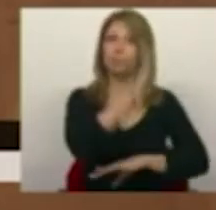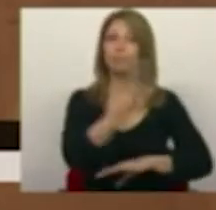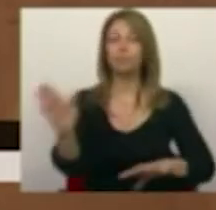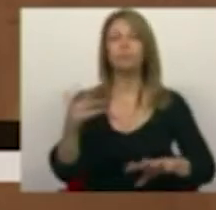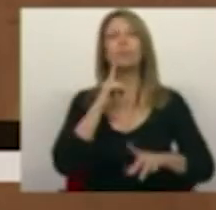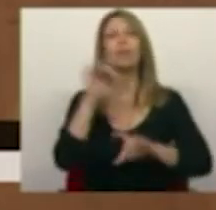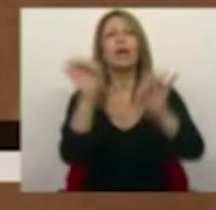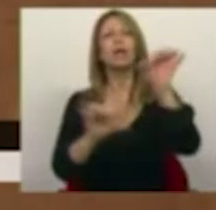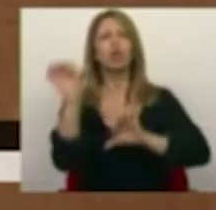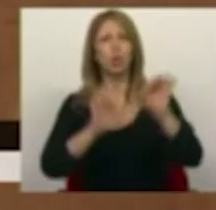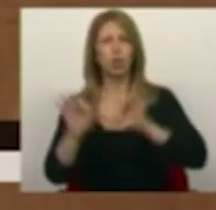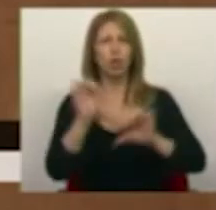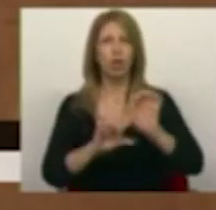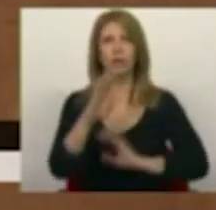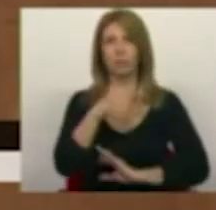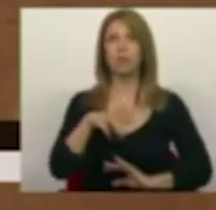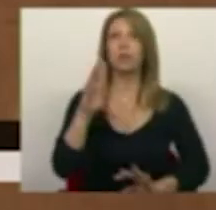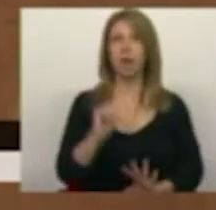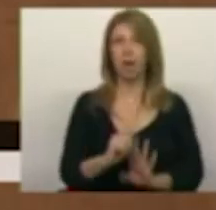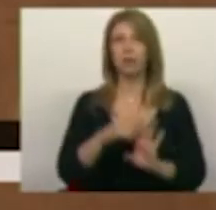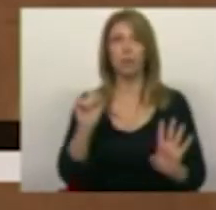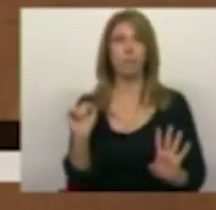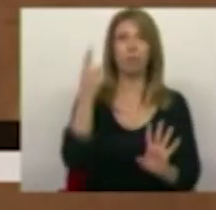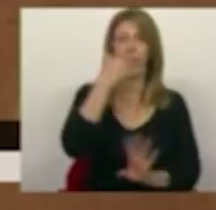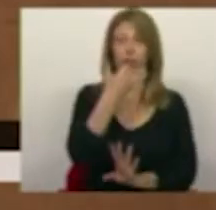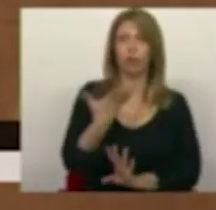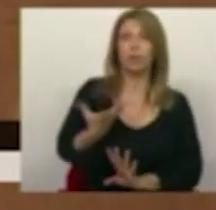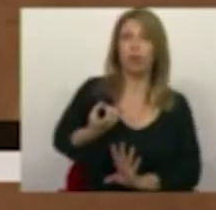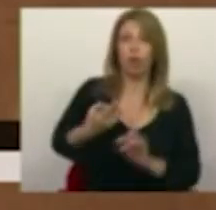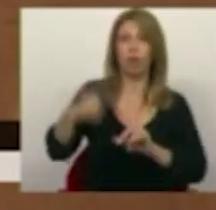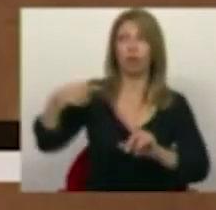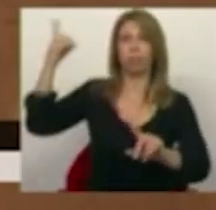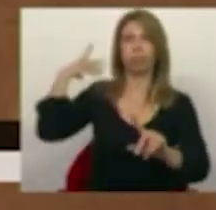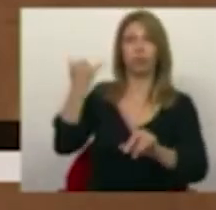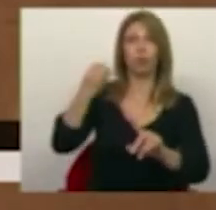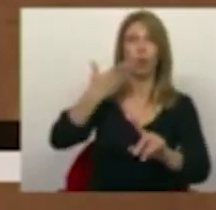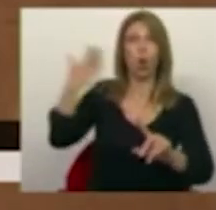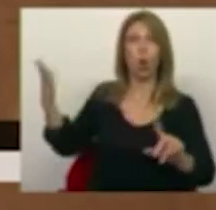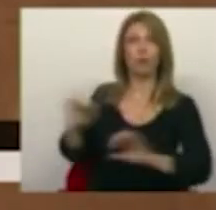o SNS ultrapassou em 2019, pela primeira vez desde 2011,